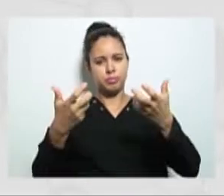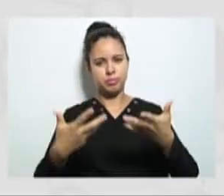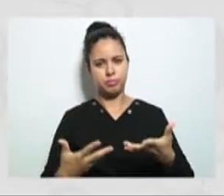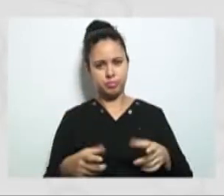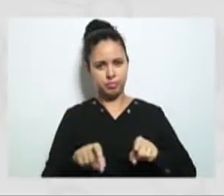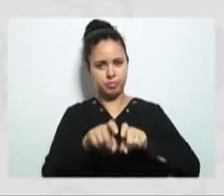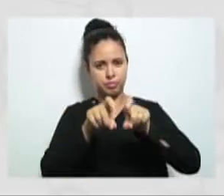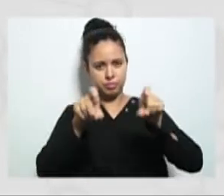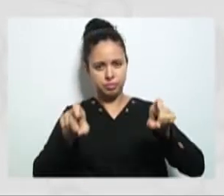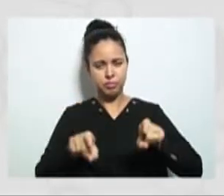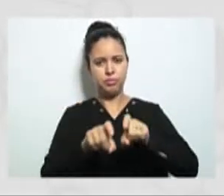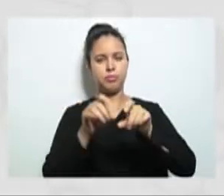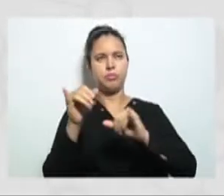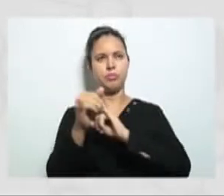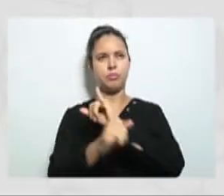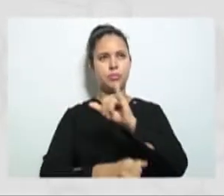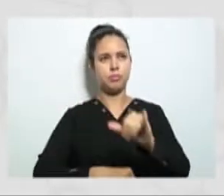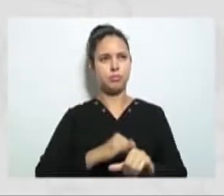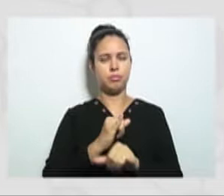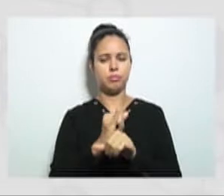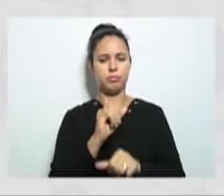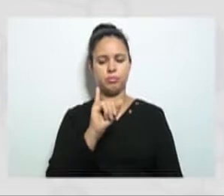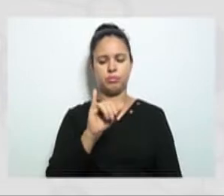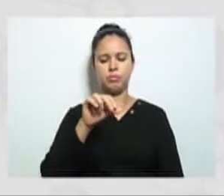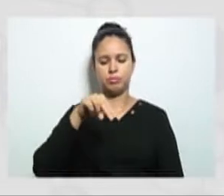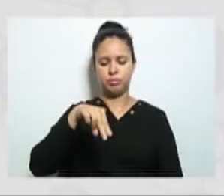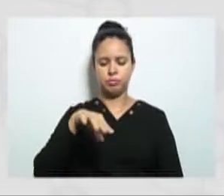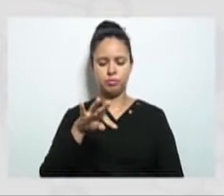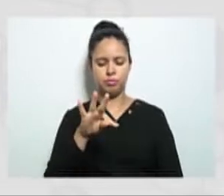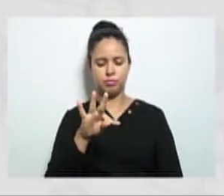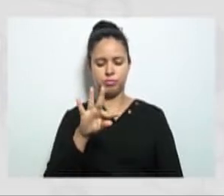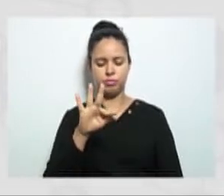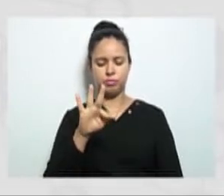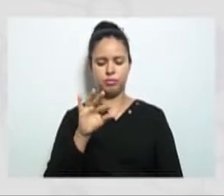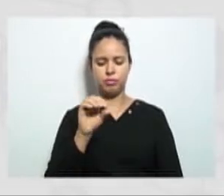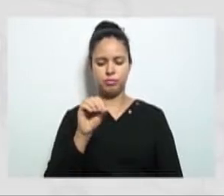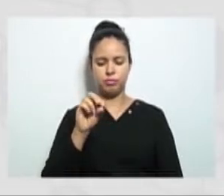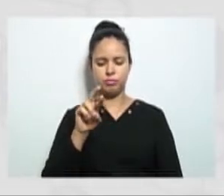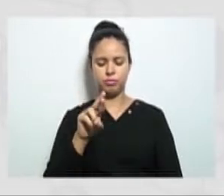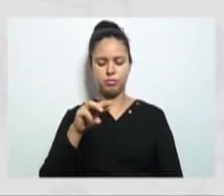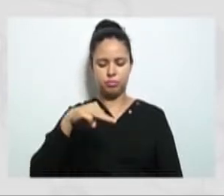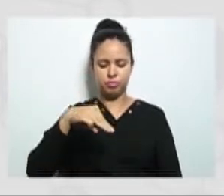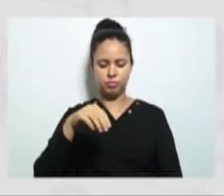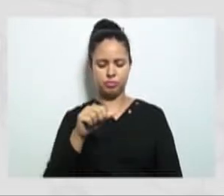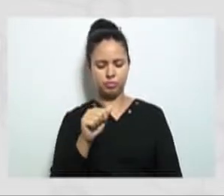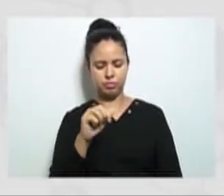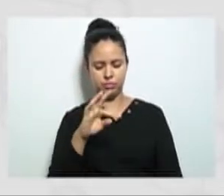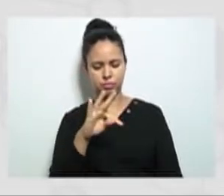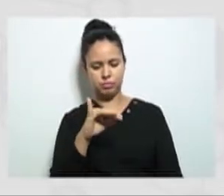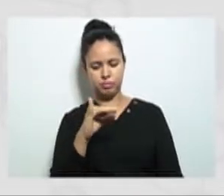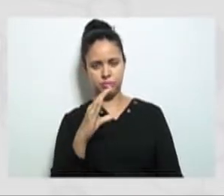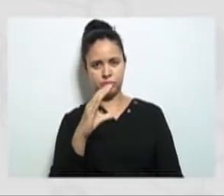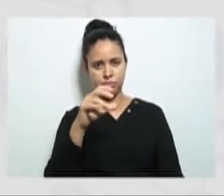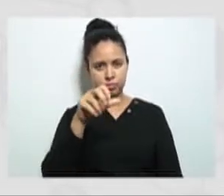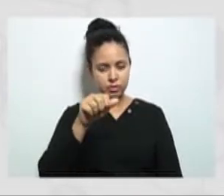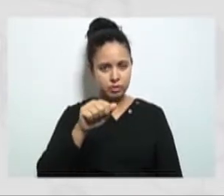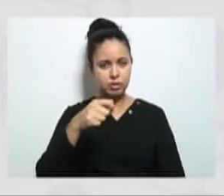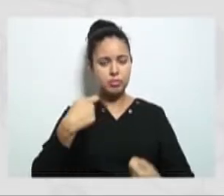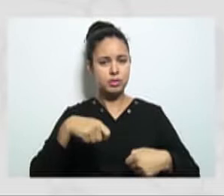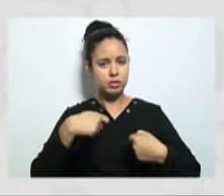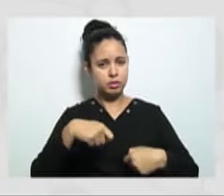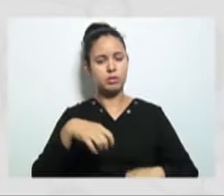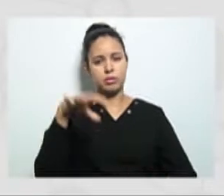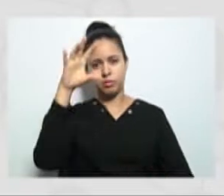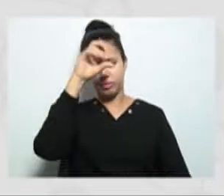de informação, né? A gente falou que a gente está na era da informação e como que isso é gerado dentro do nosso computador. A gente precisa saber algumas coisinhas, tá? A primeira